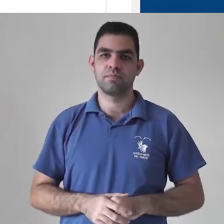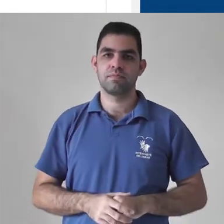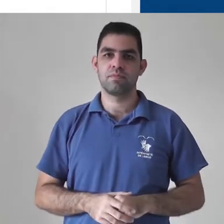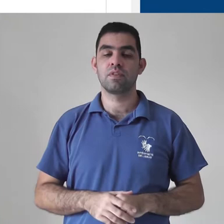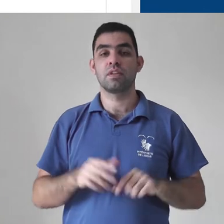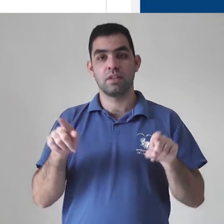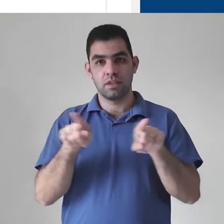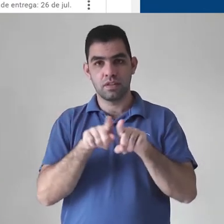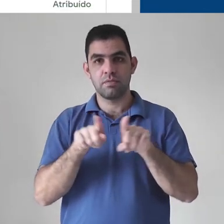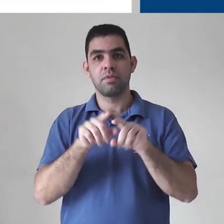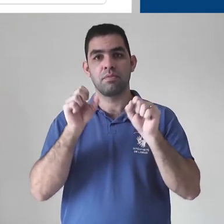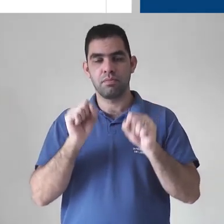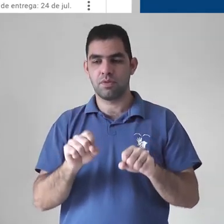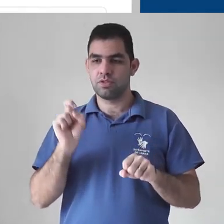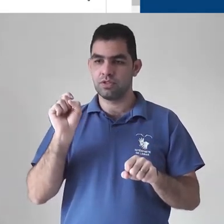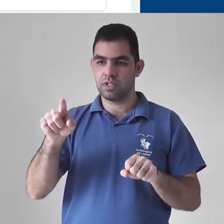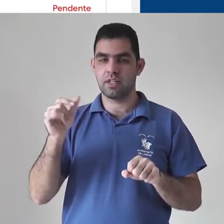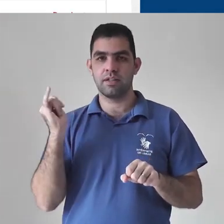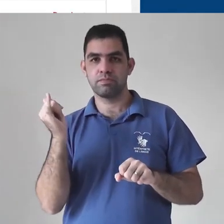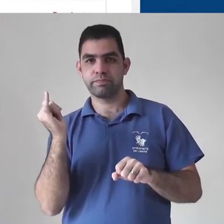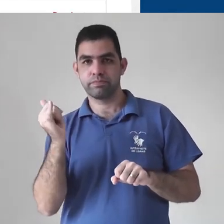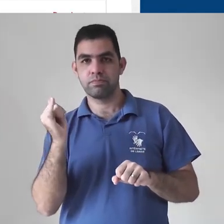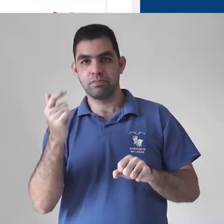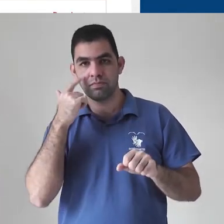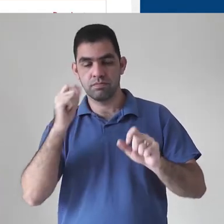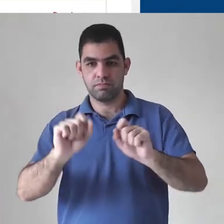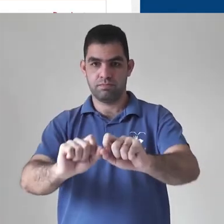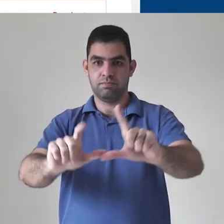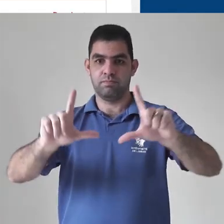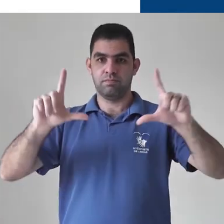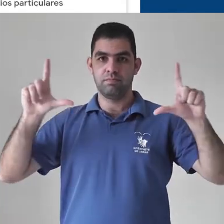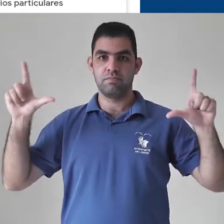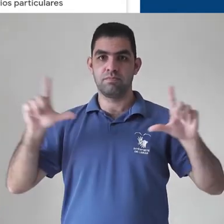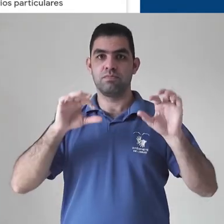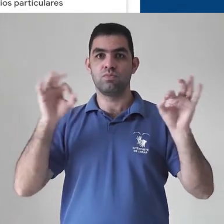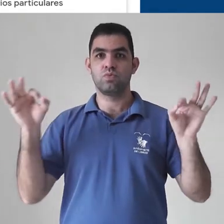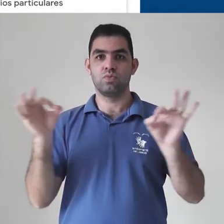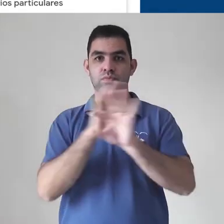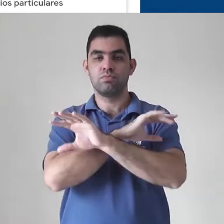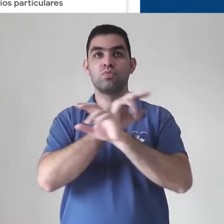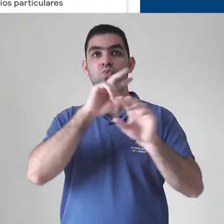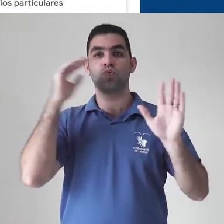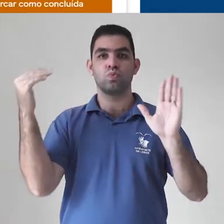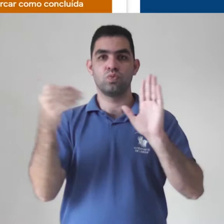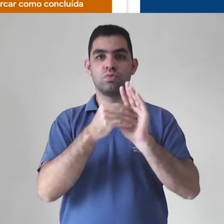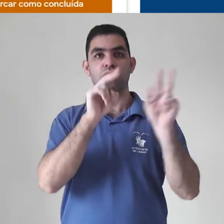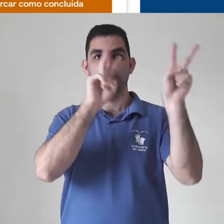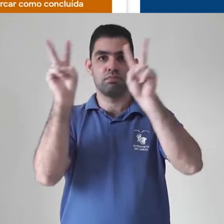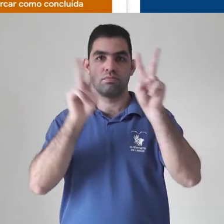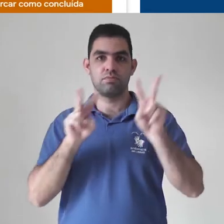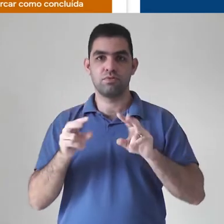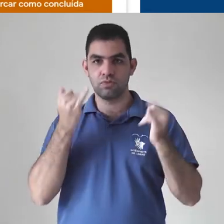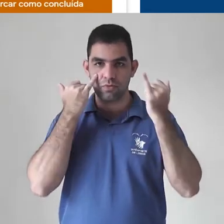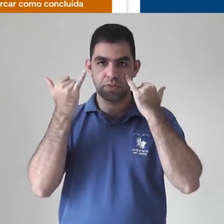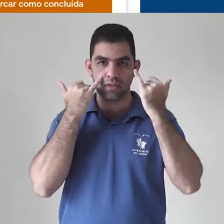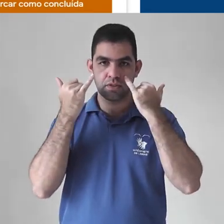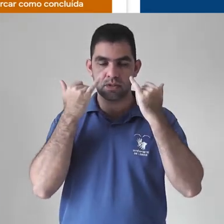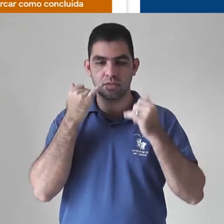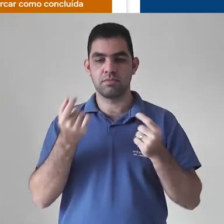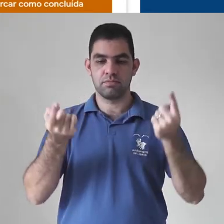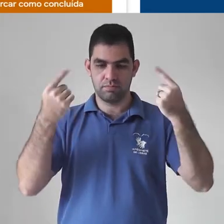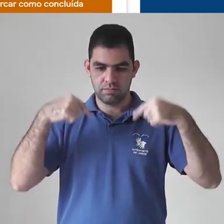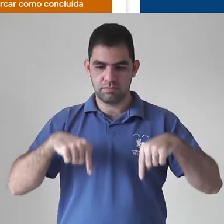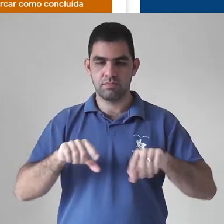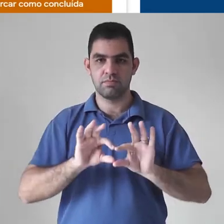Além disso você pode clicar na notificação para ter acesso a atividade completa na descrição desse vídeo